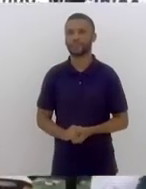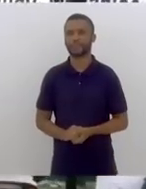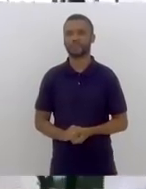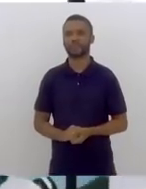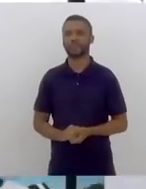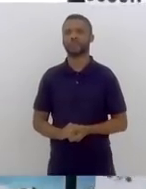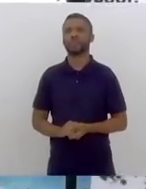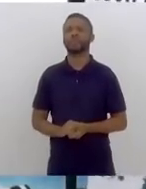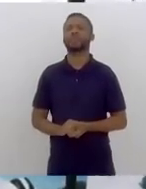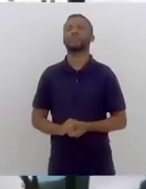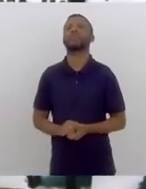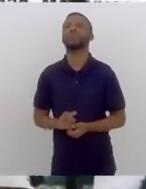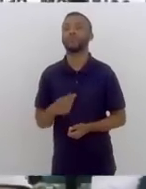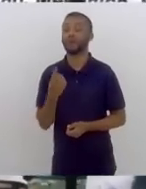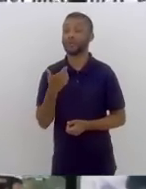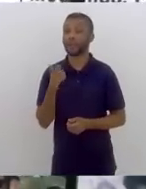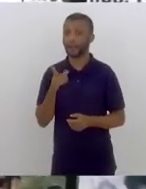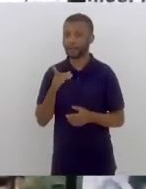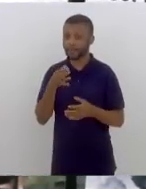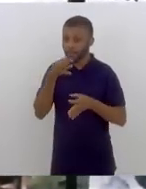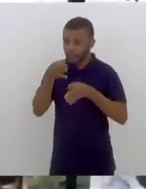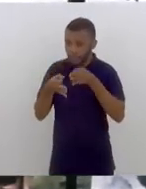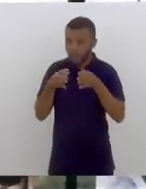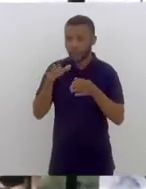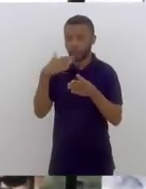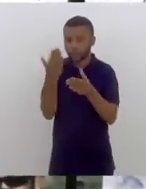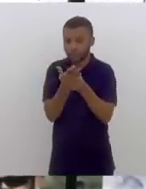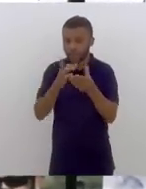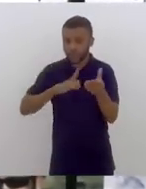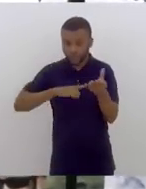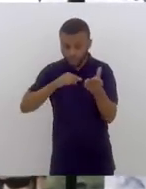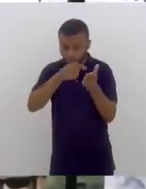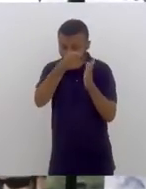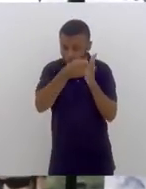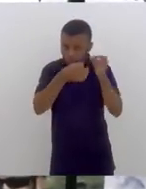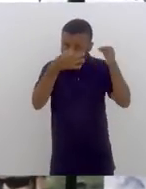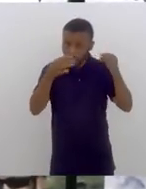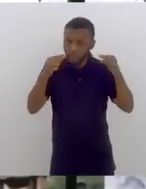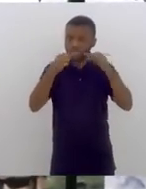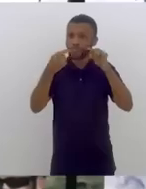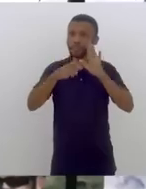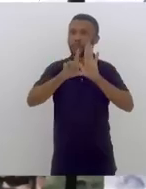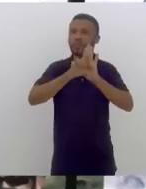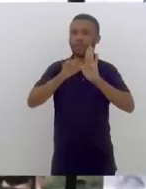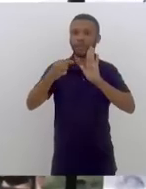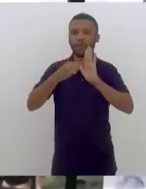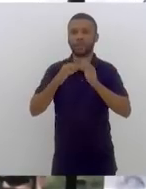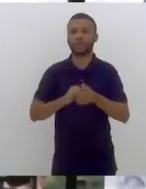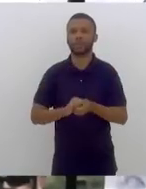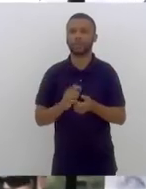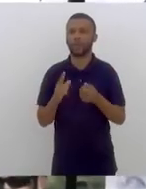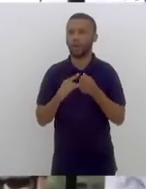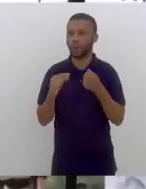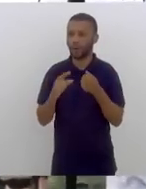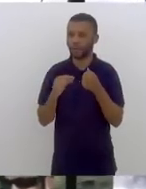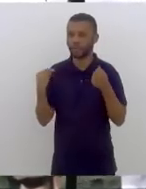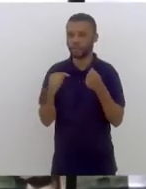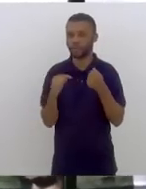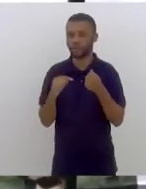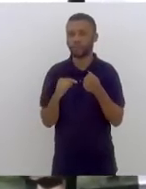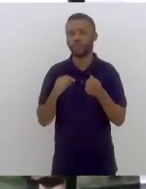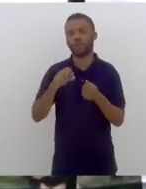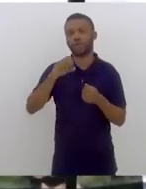participar do processo para que haja o devido processo legal nós temos aqui o artigo